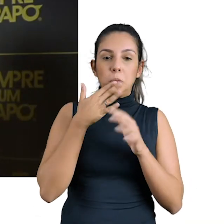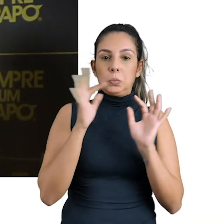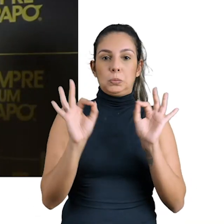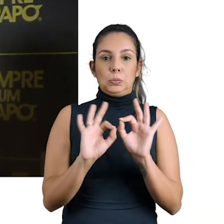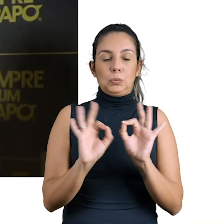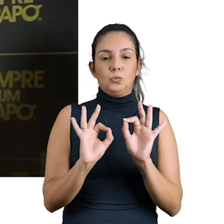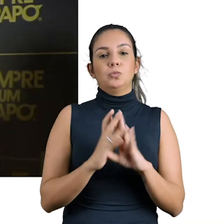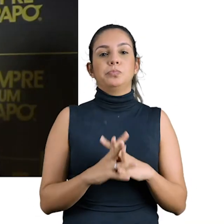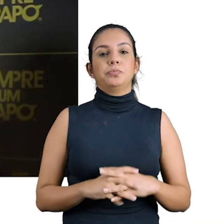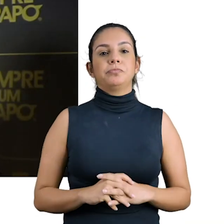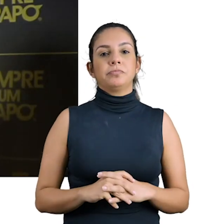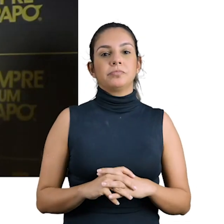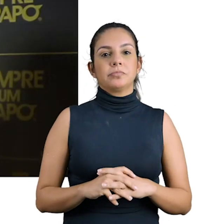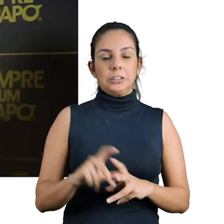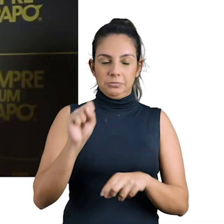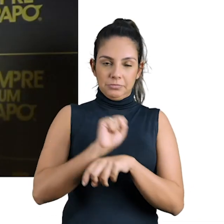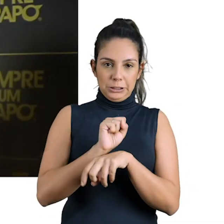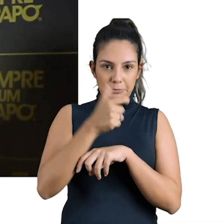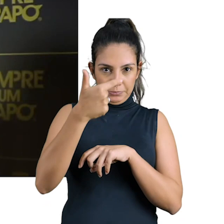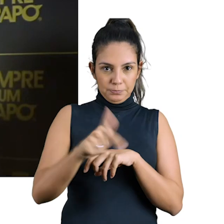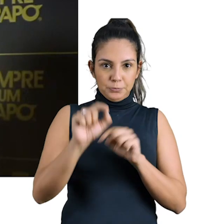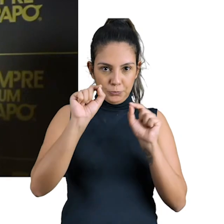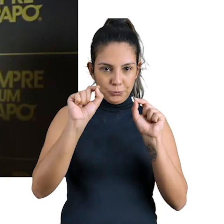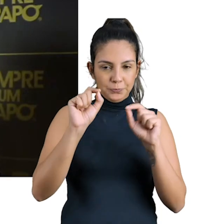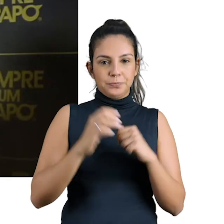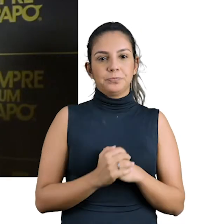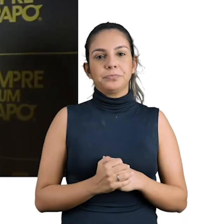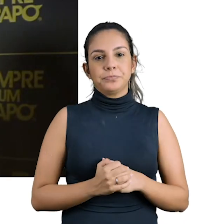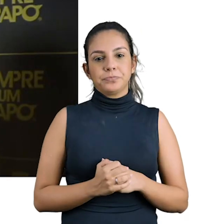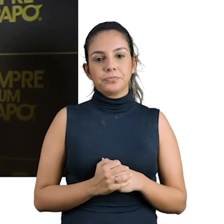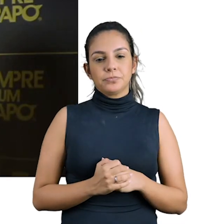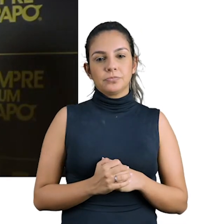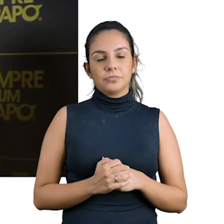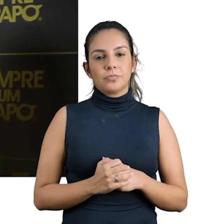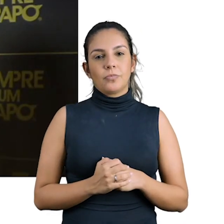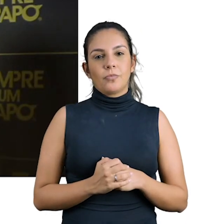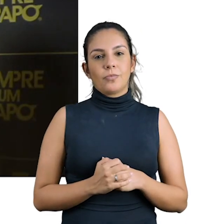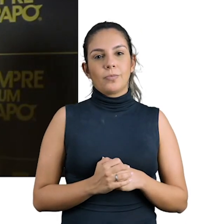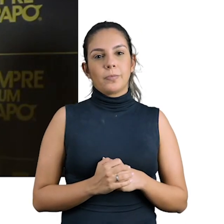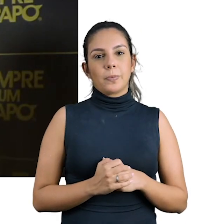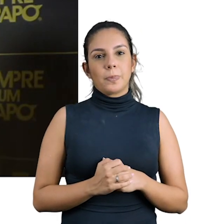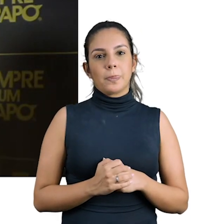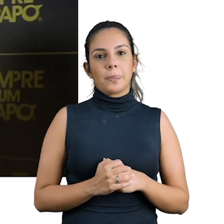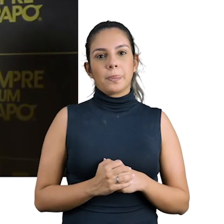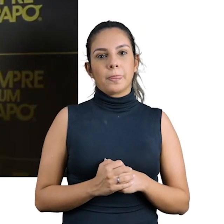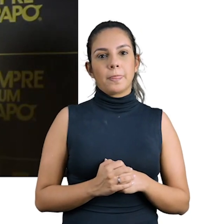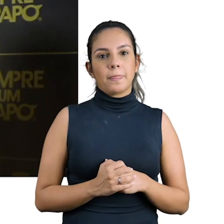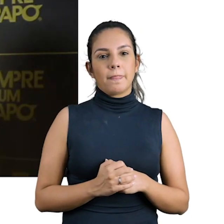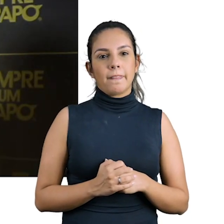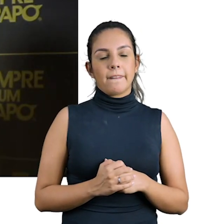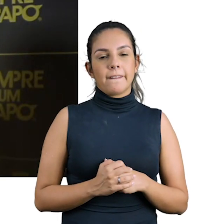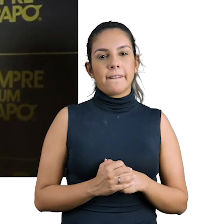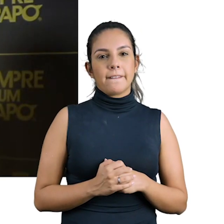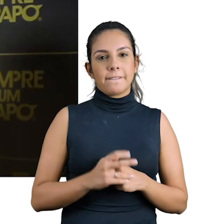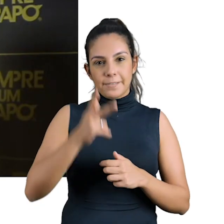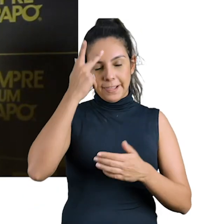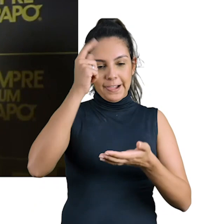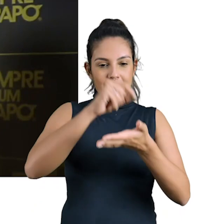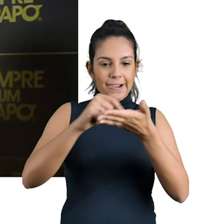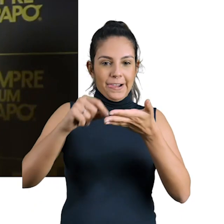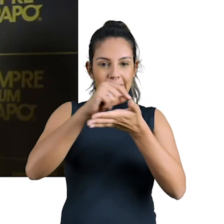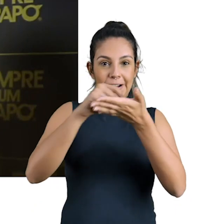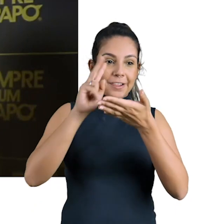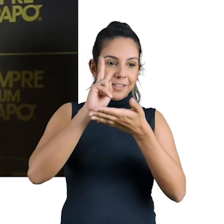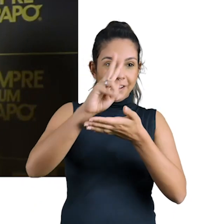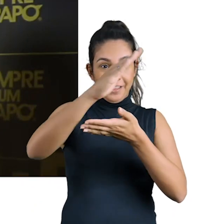Falou não. Vamos esperar mais um pouco. Enquanto isso, o pessoal fica escrevendo papel, que nem aquele programa